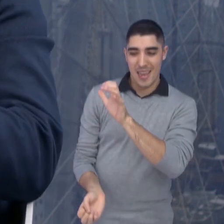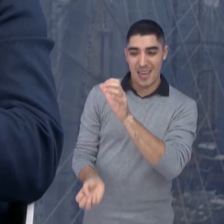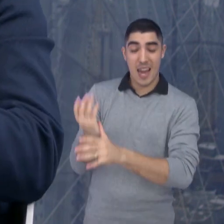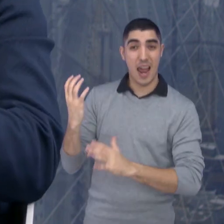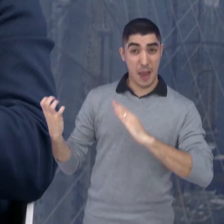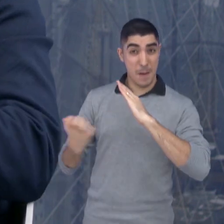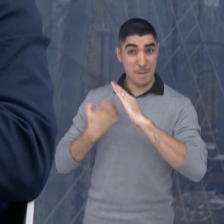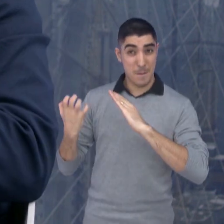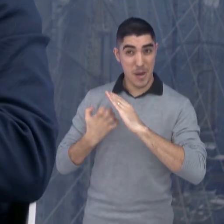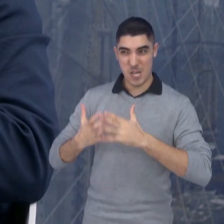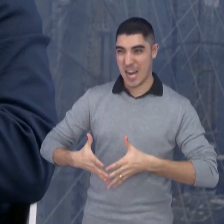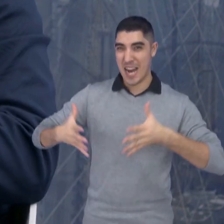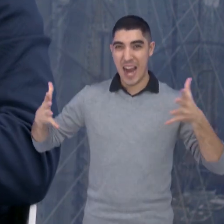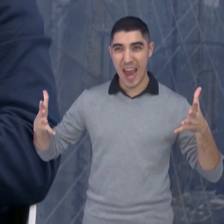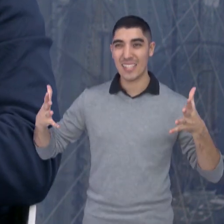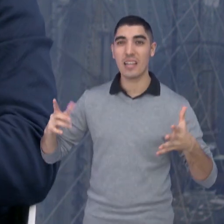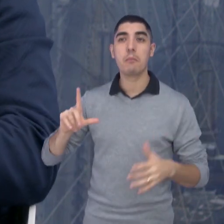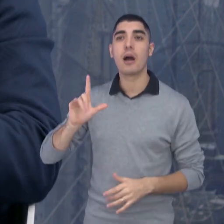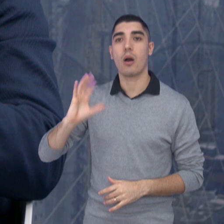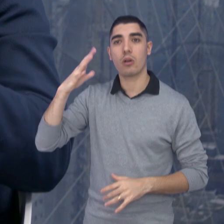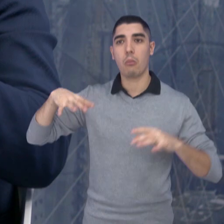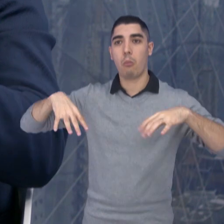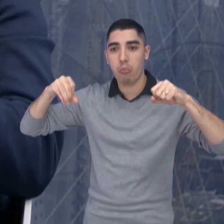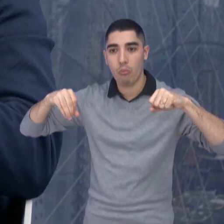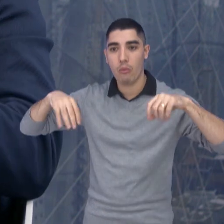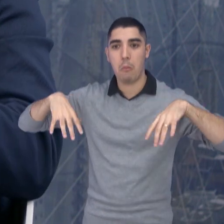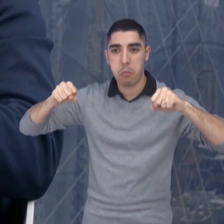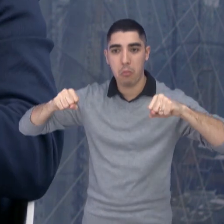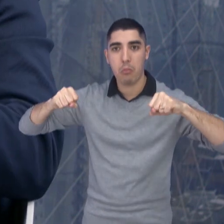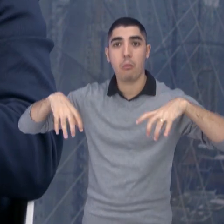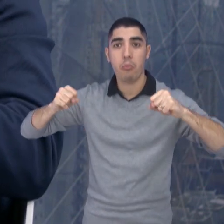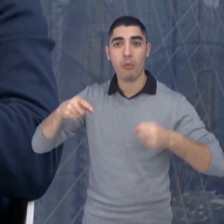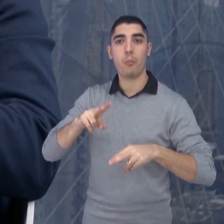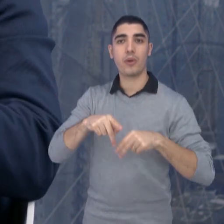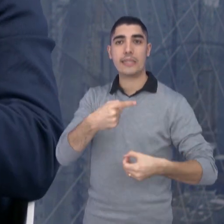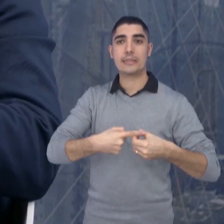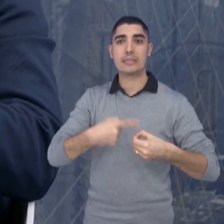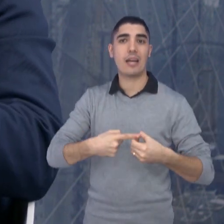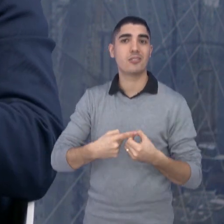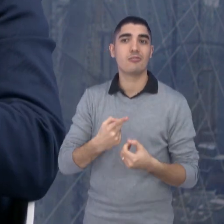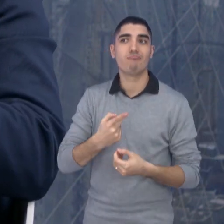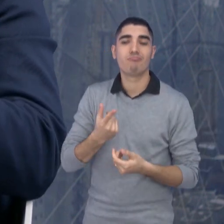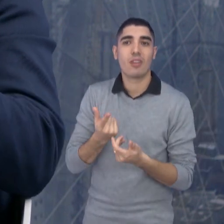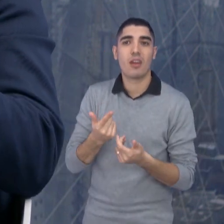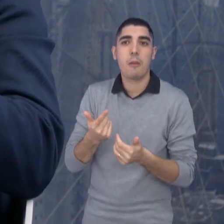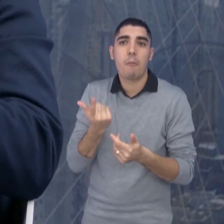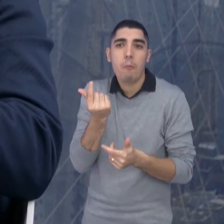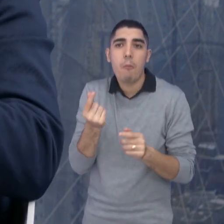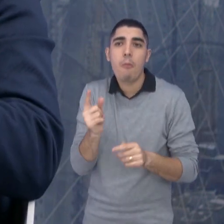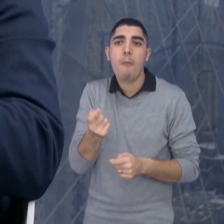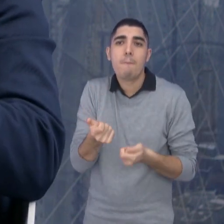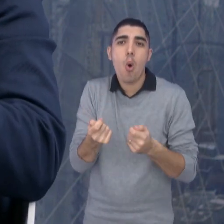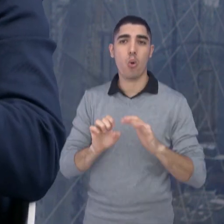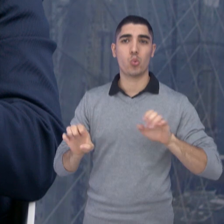de dólares de investimento e acabar a luz toda hora. Então, eu vou olhar essa questão da estrutura urbana, do serviço urbano de oferta